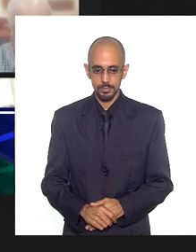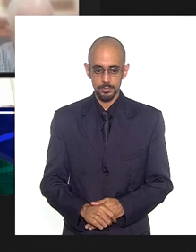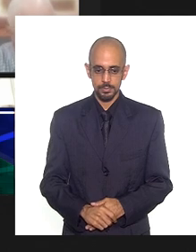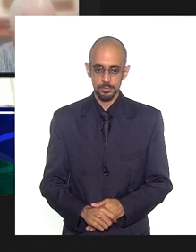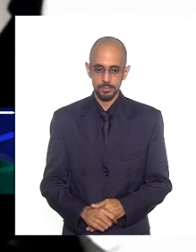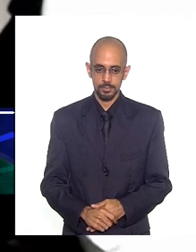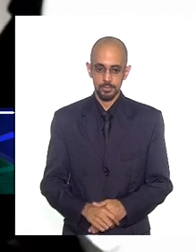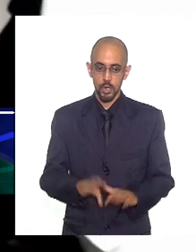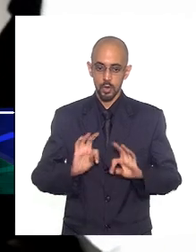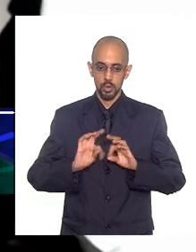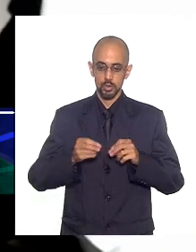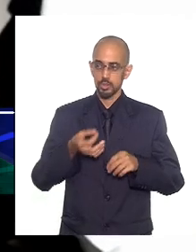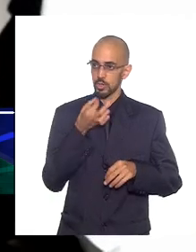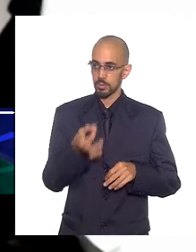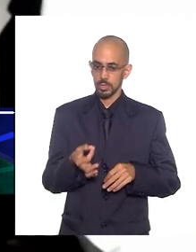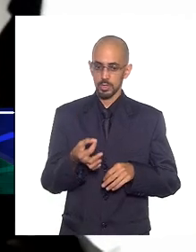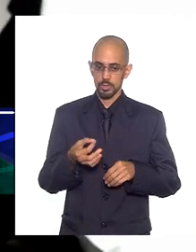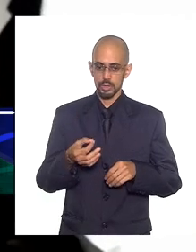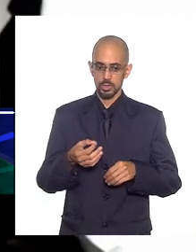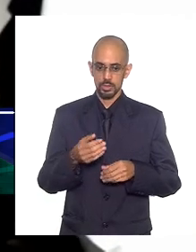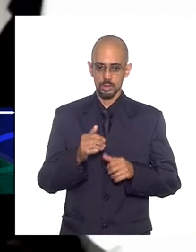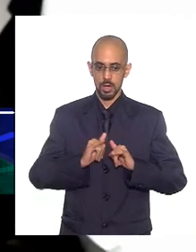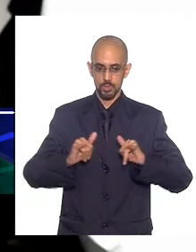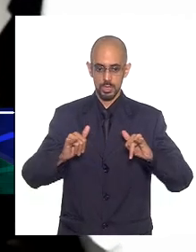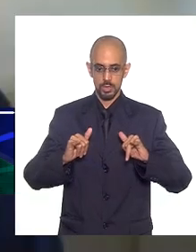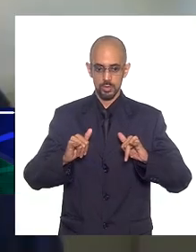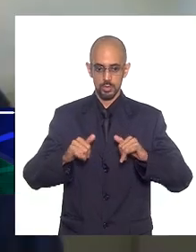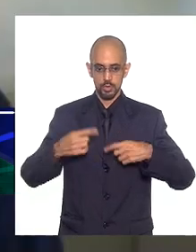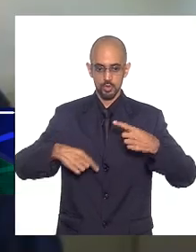Com os pareceres emitidos em discussão.